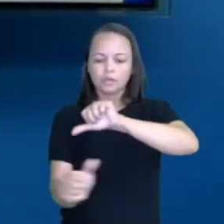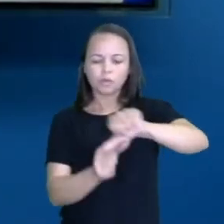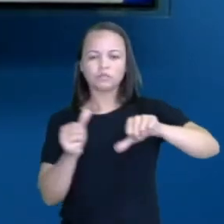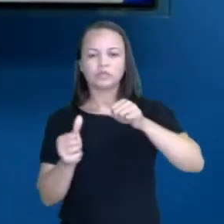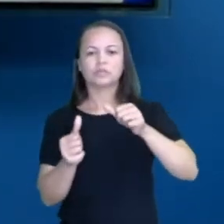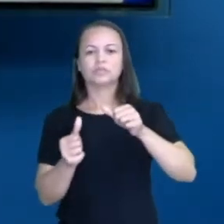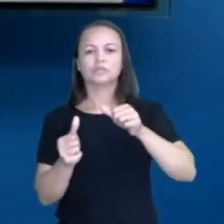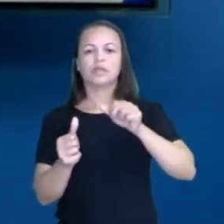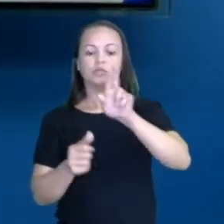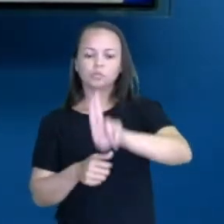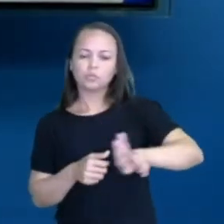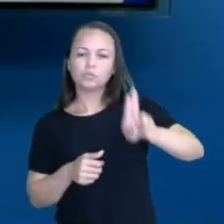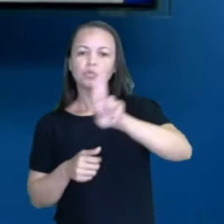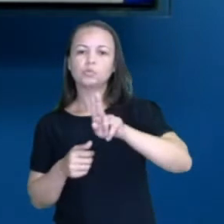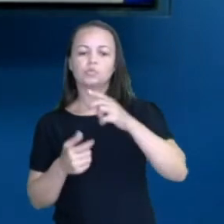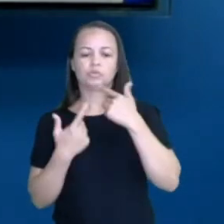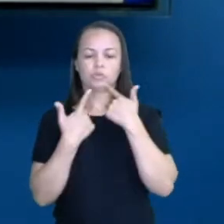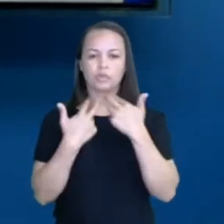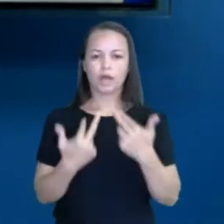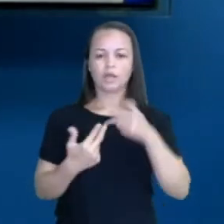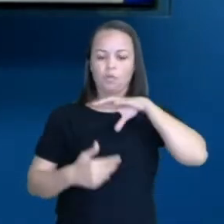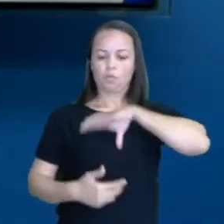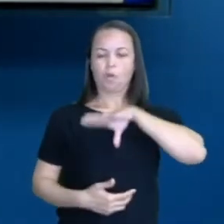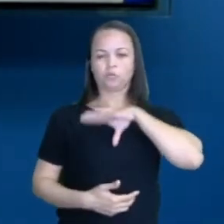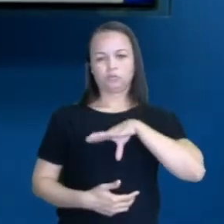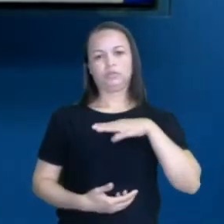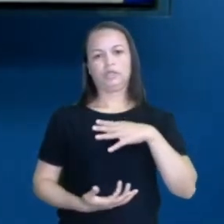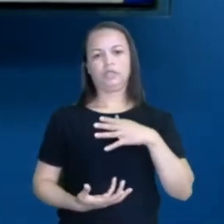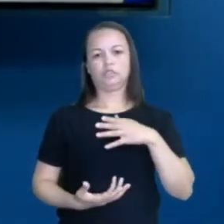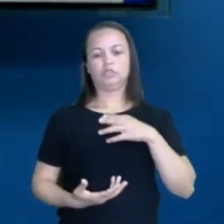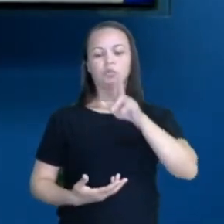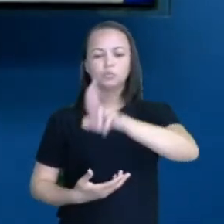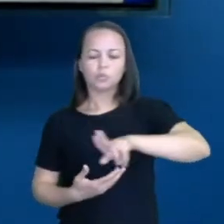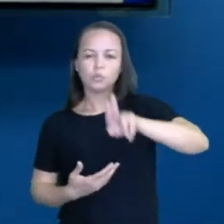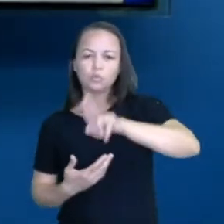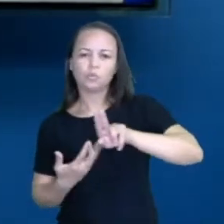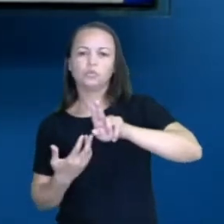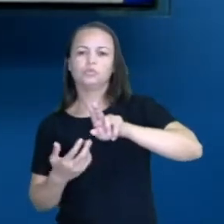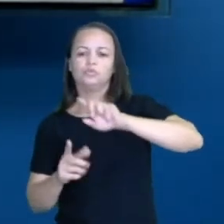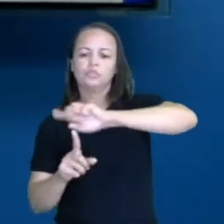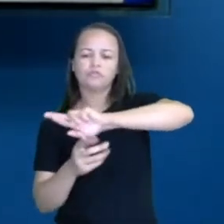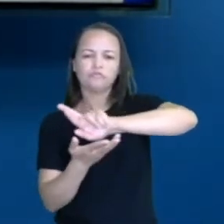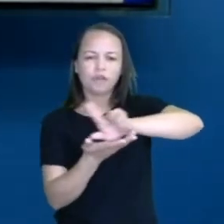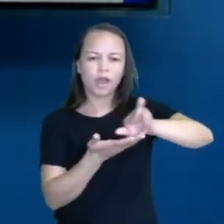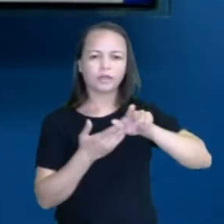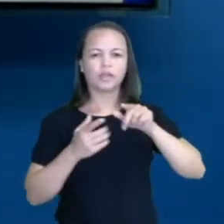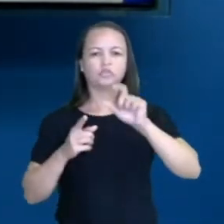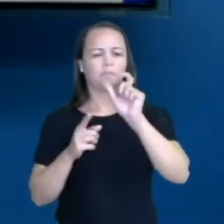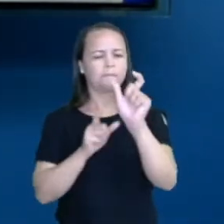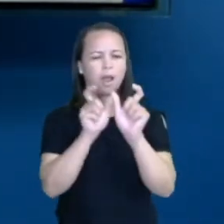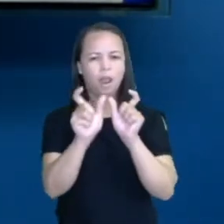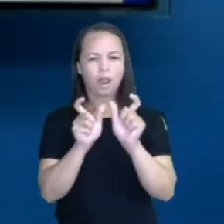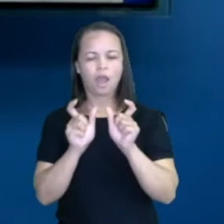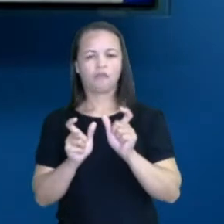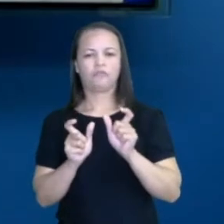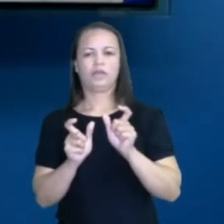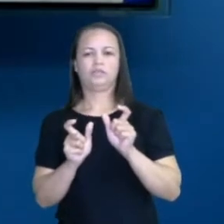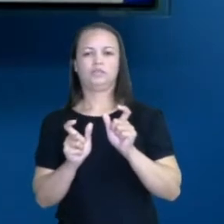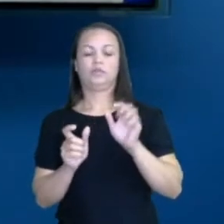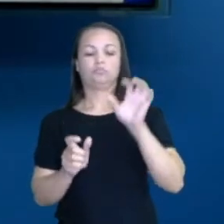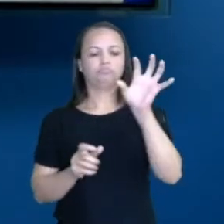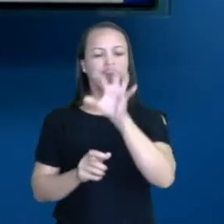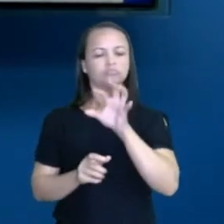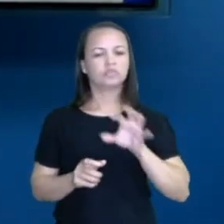alterações no uso da língua portuguesa, no uso de determinadas palavras por conta da localização geográfica, é o que nós